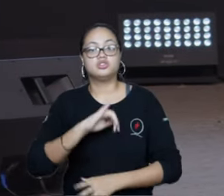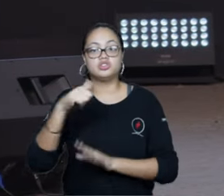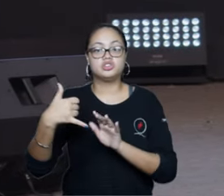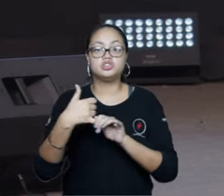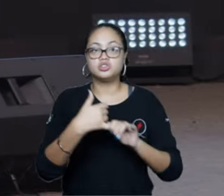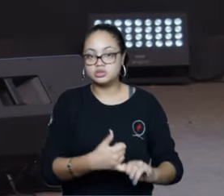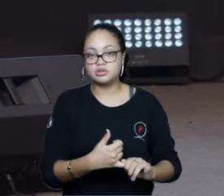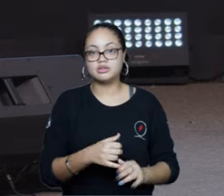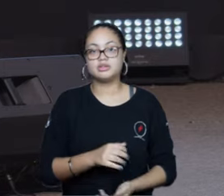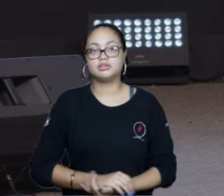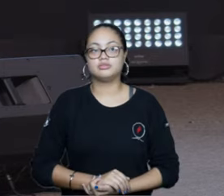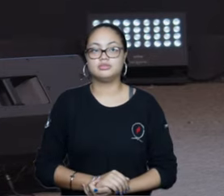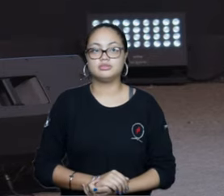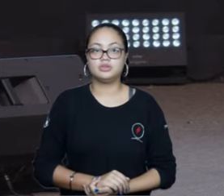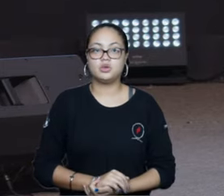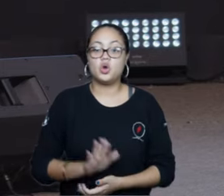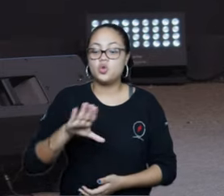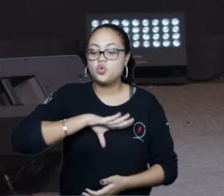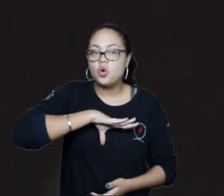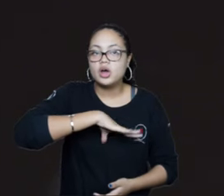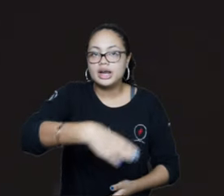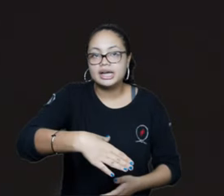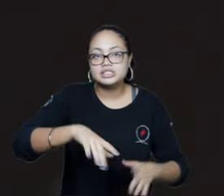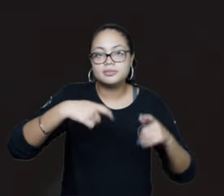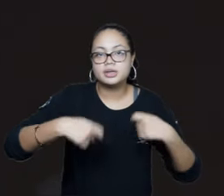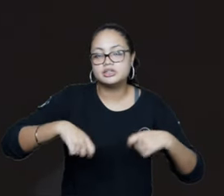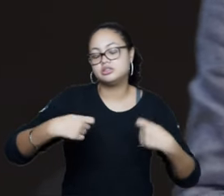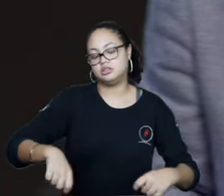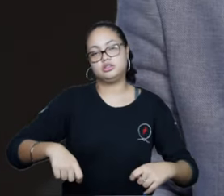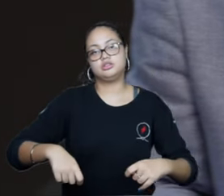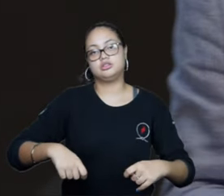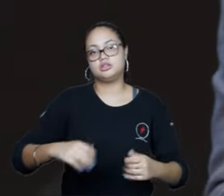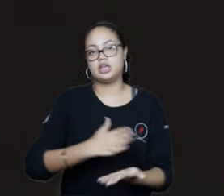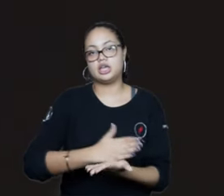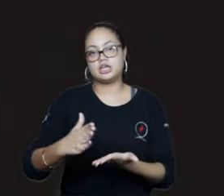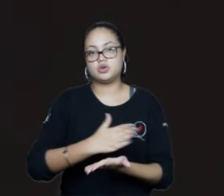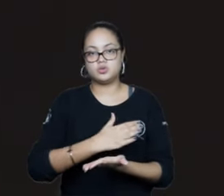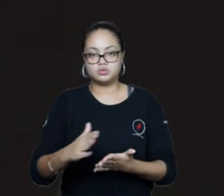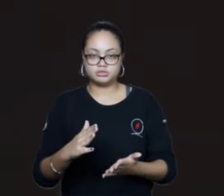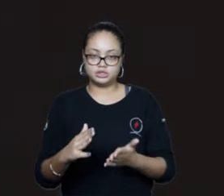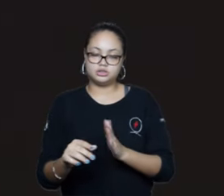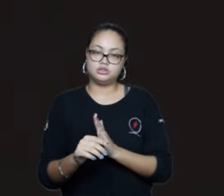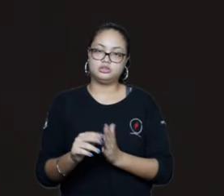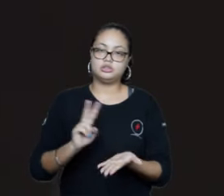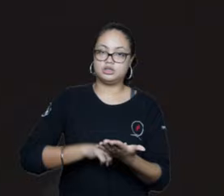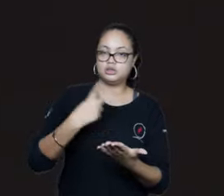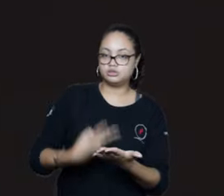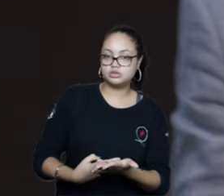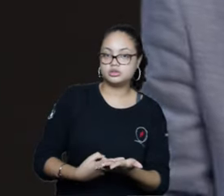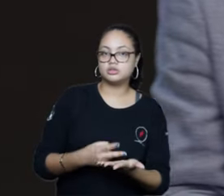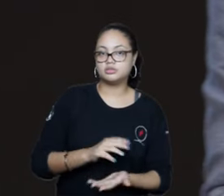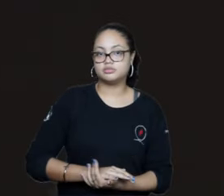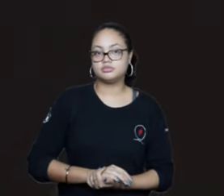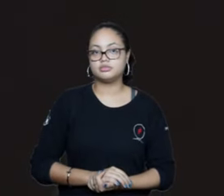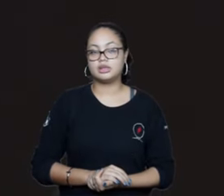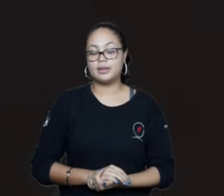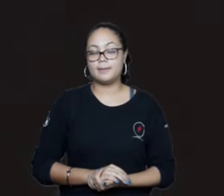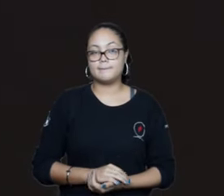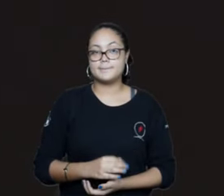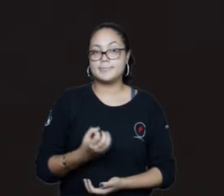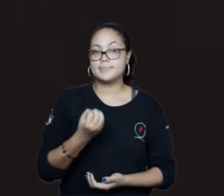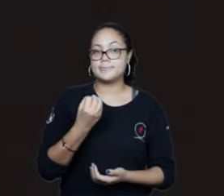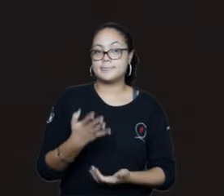Josué ser corajoso em algumas versões E aí você entende tem de bom